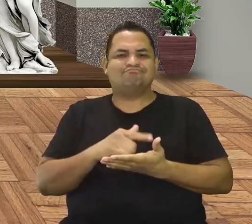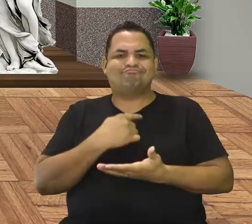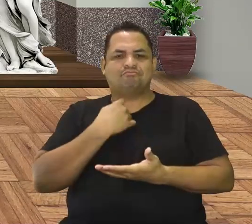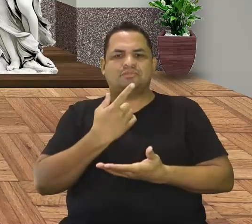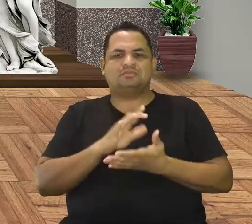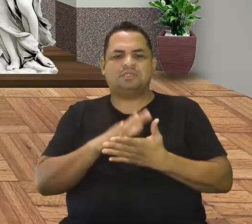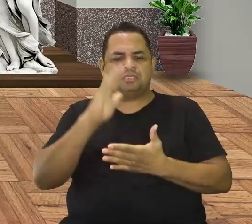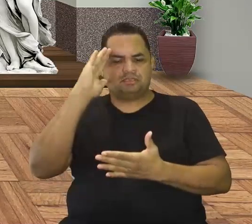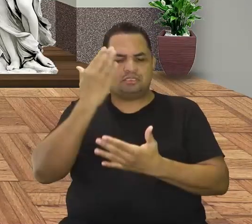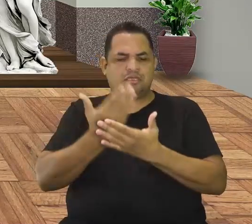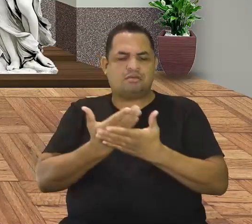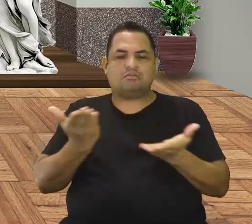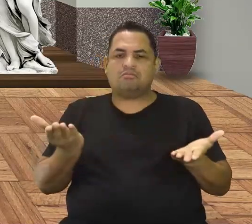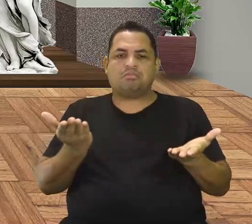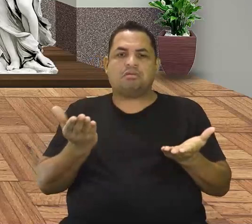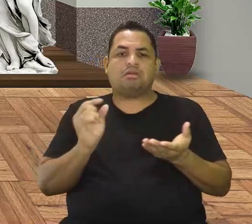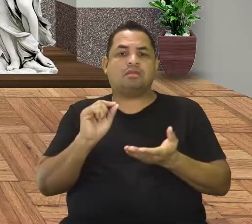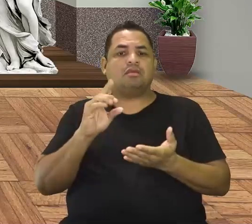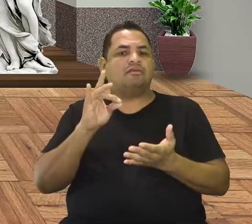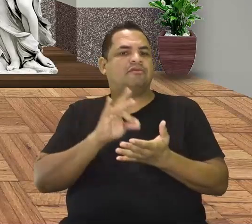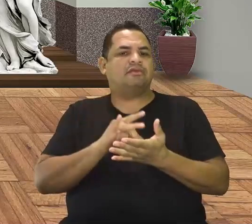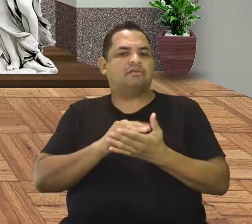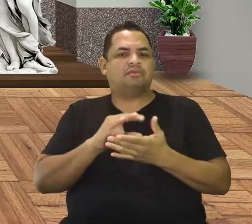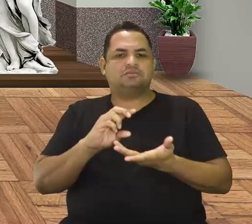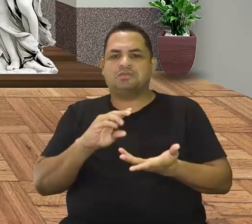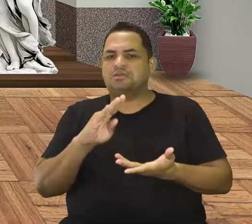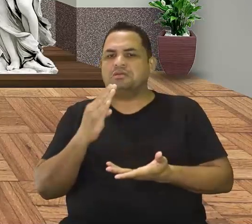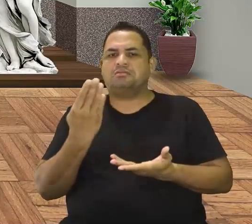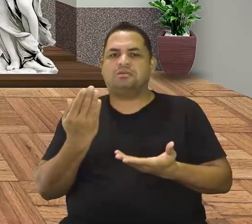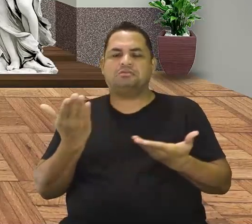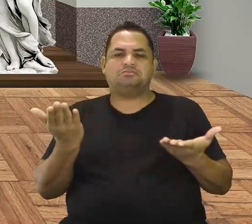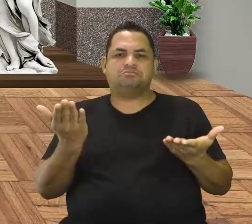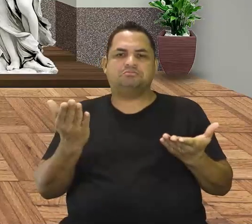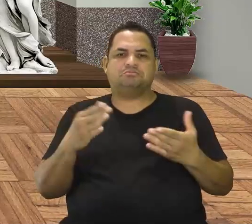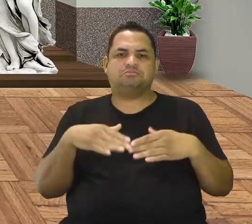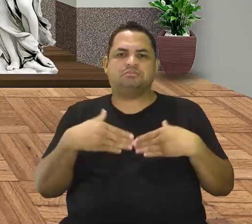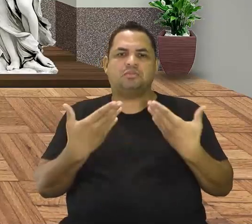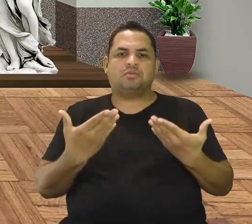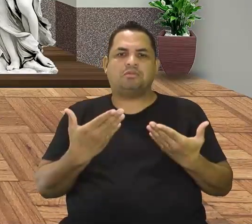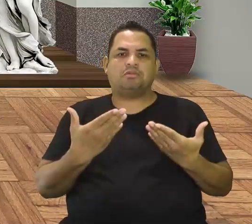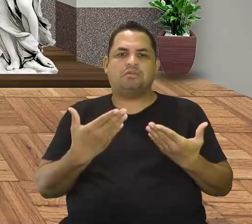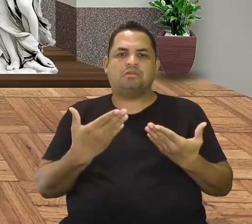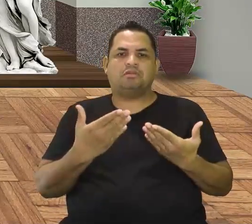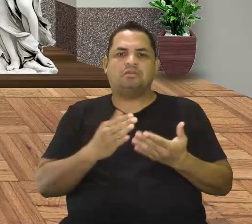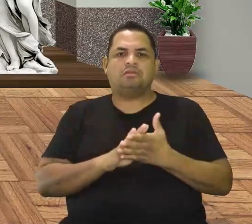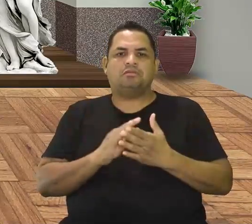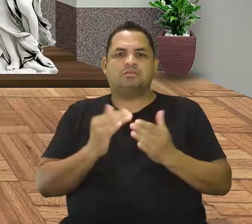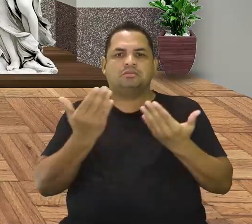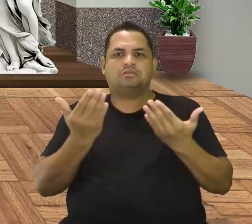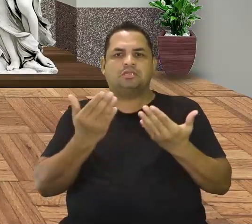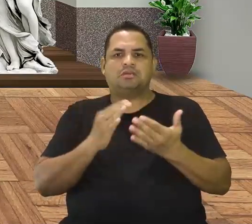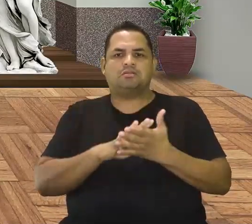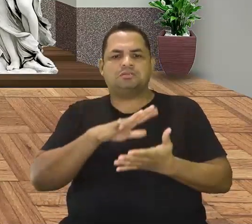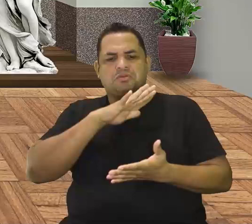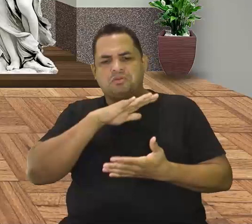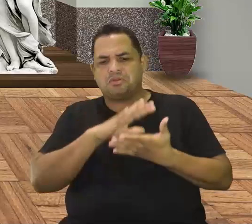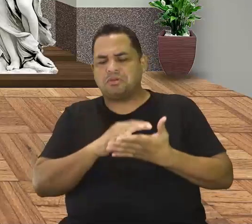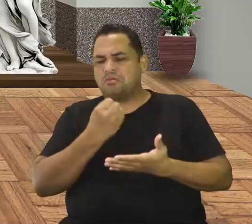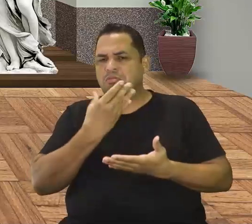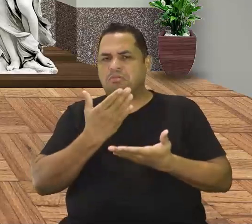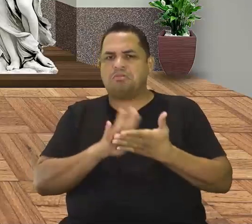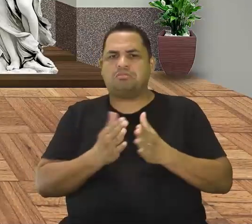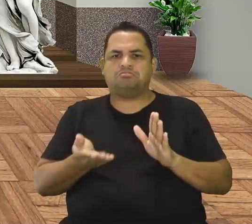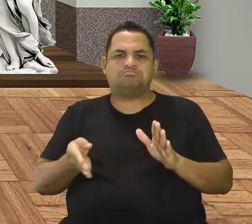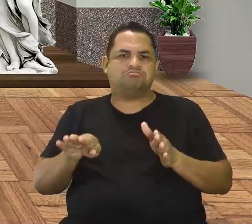acreditar qual notícia é verdadeira ou falsa. Porque todo tipo de coisa que presta e que não presta acaba